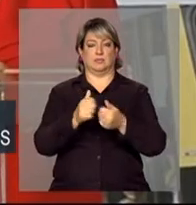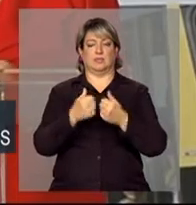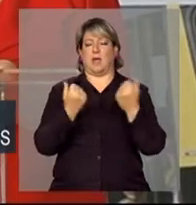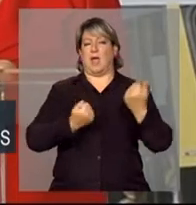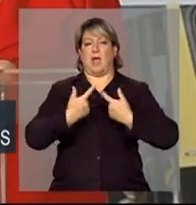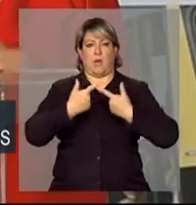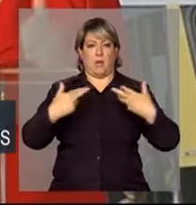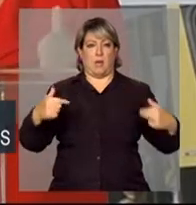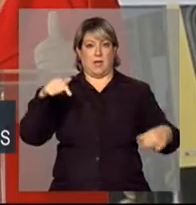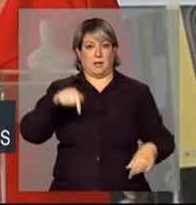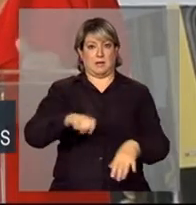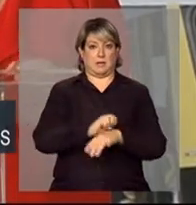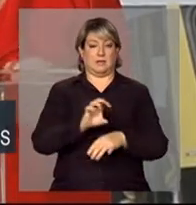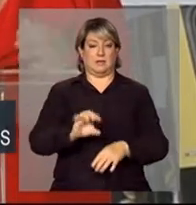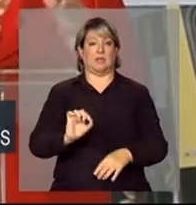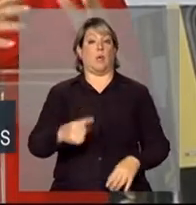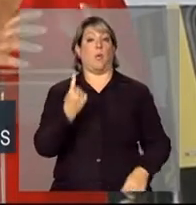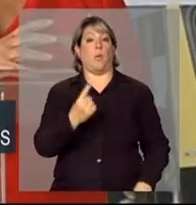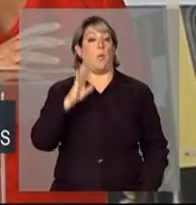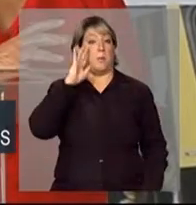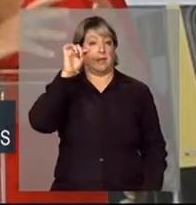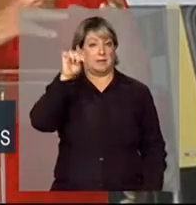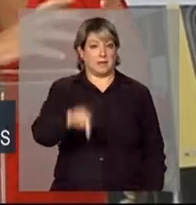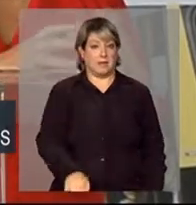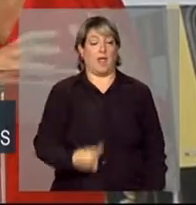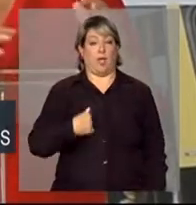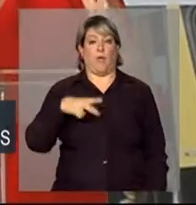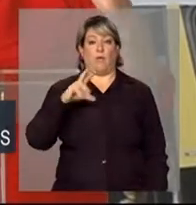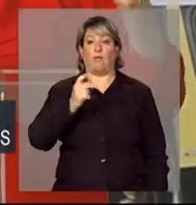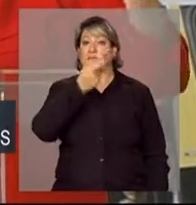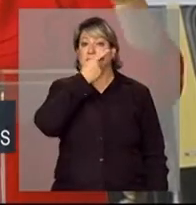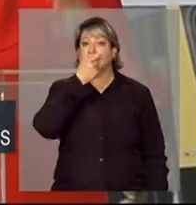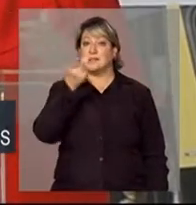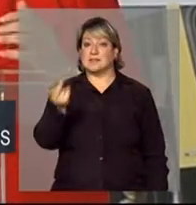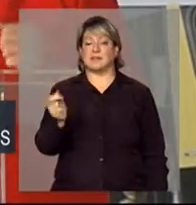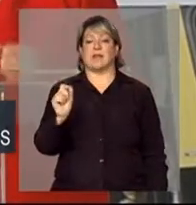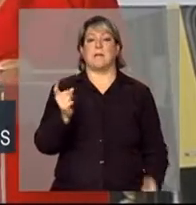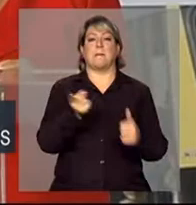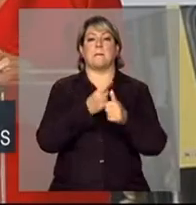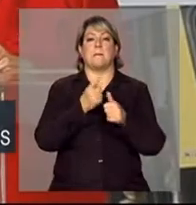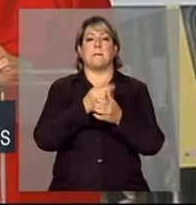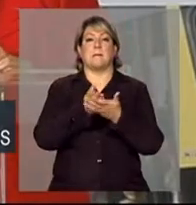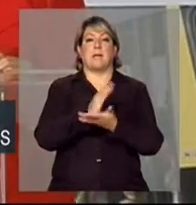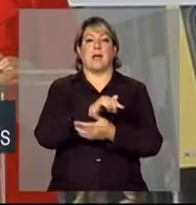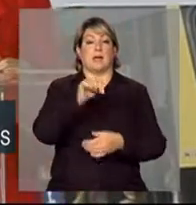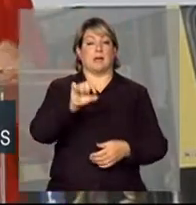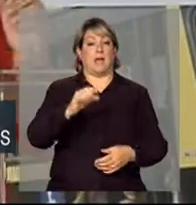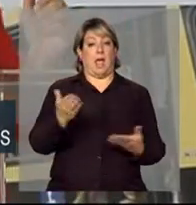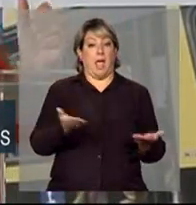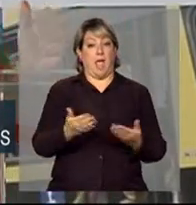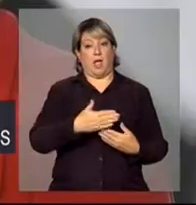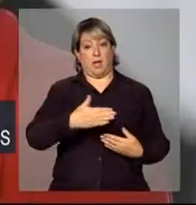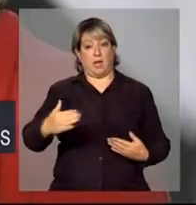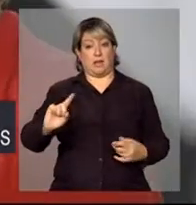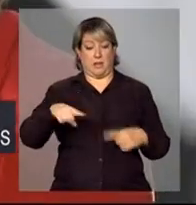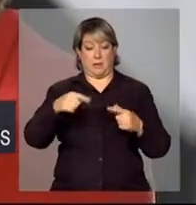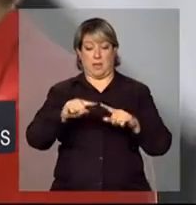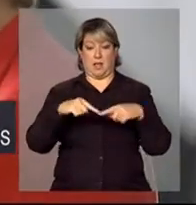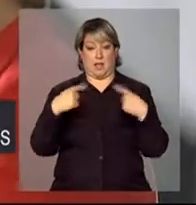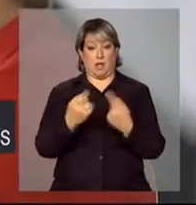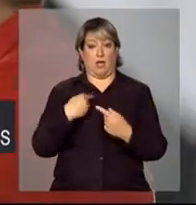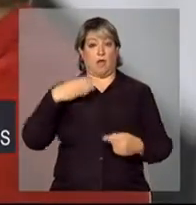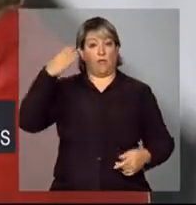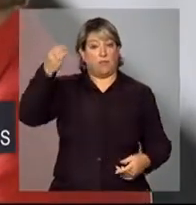estado. Uma delas, eu vou visitar a primeira parte dela agora, logo depois dessa